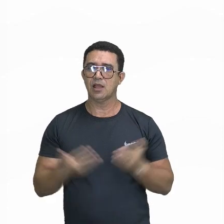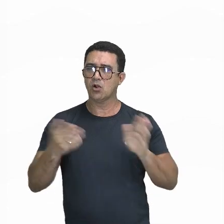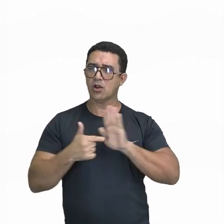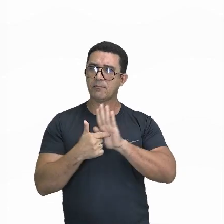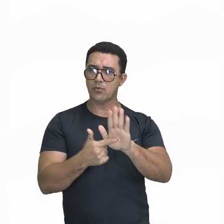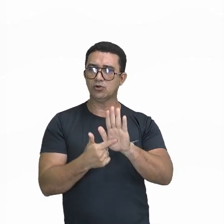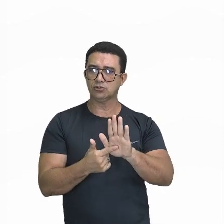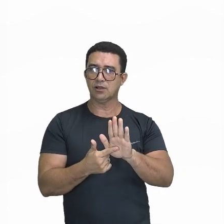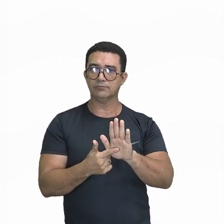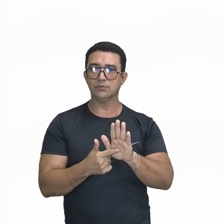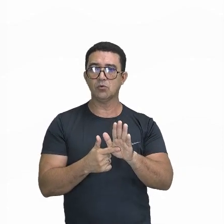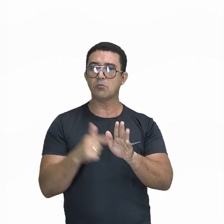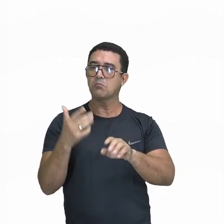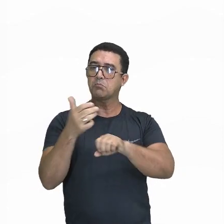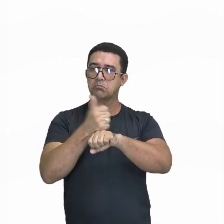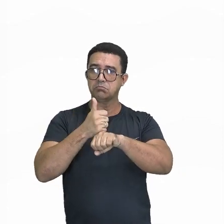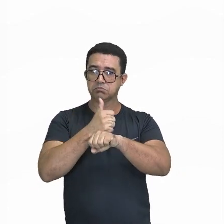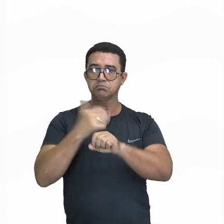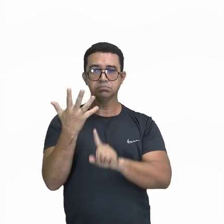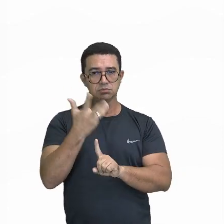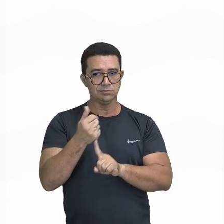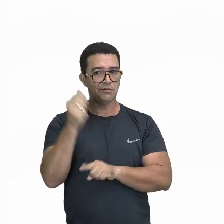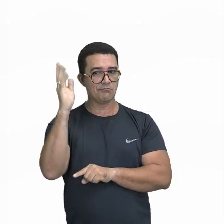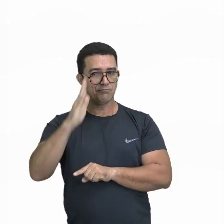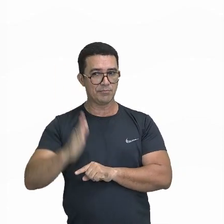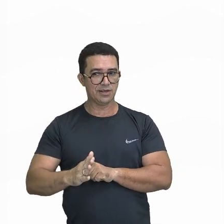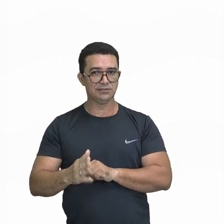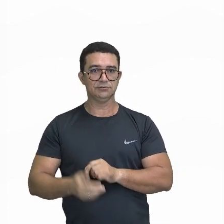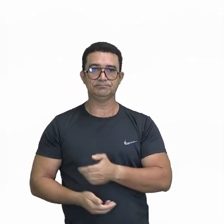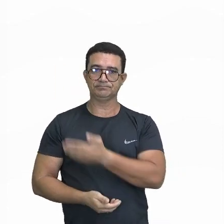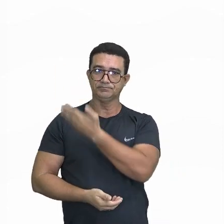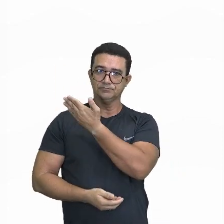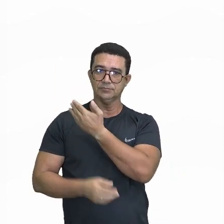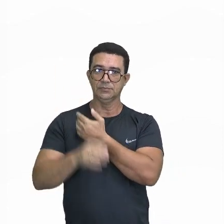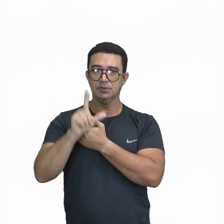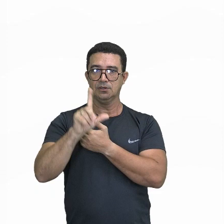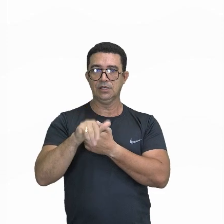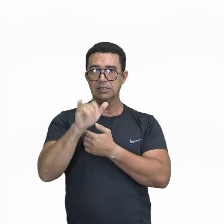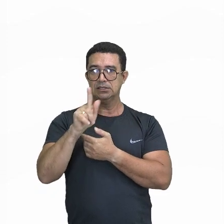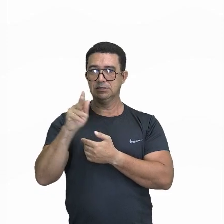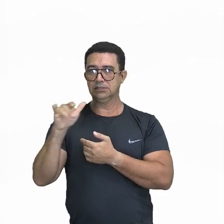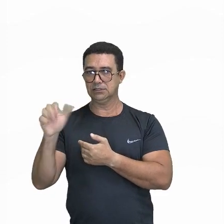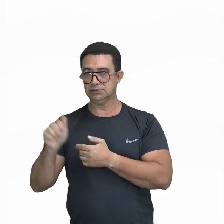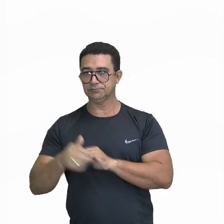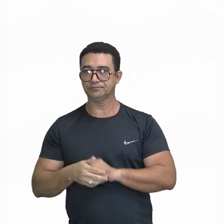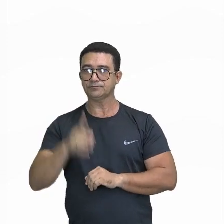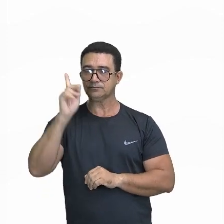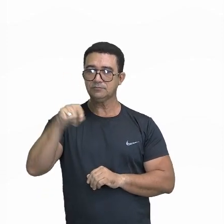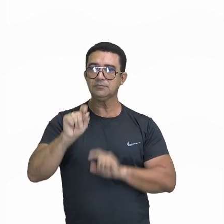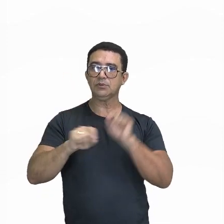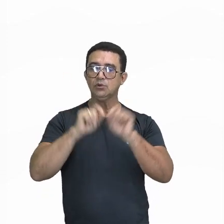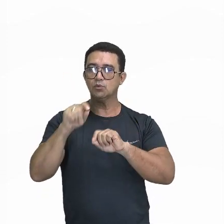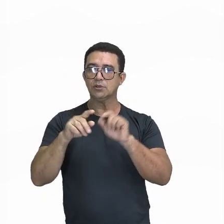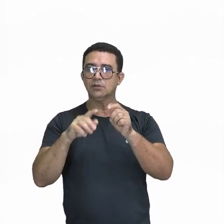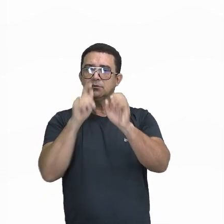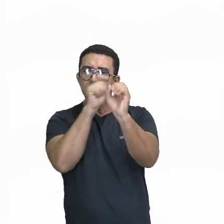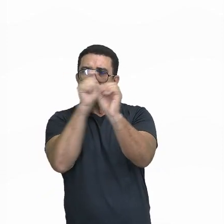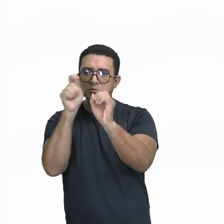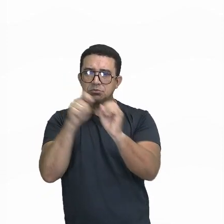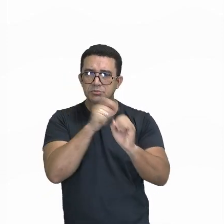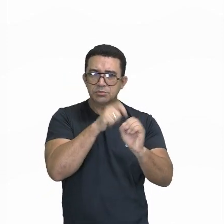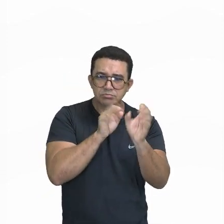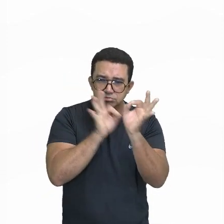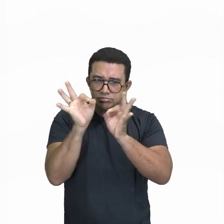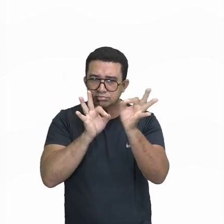brasileira chamada Lígia Clark, que ela explorou a série Os Bichos, que consiste em esculturas manipuláveis